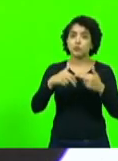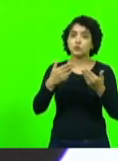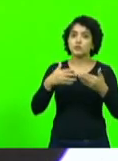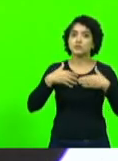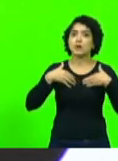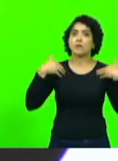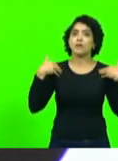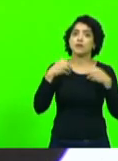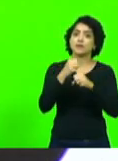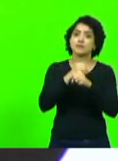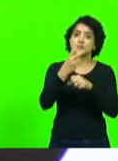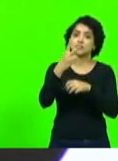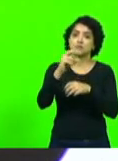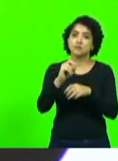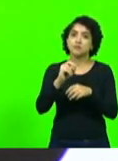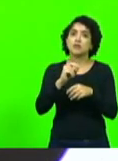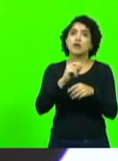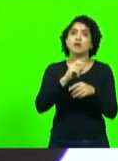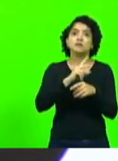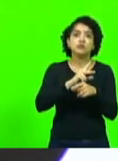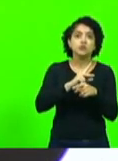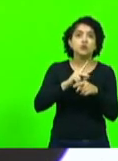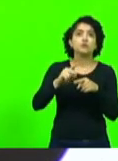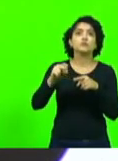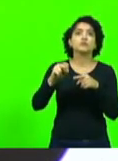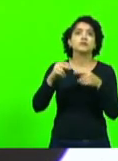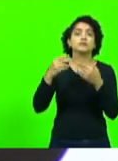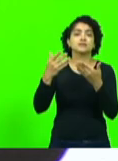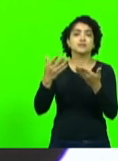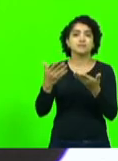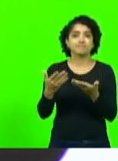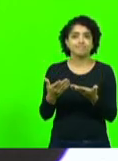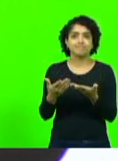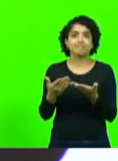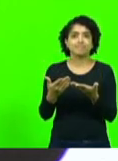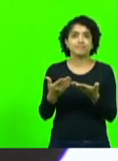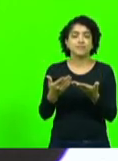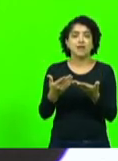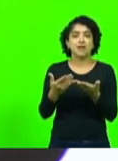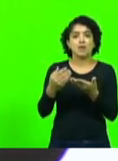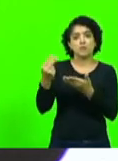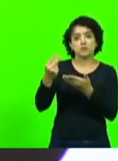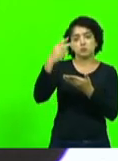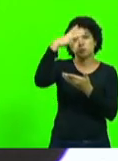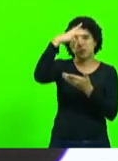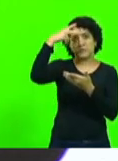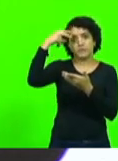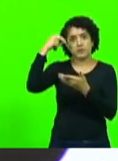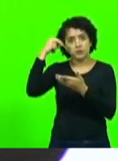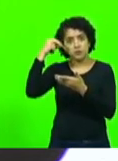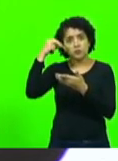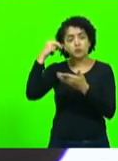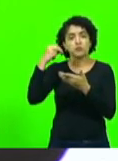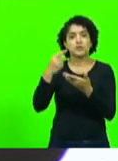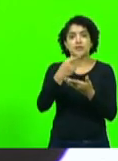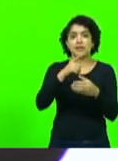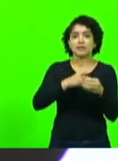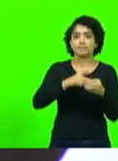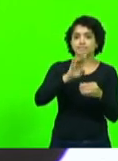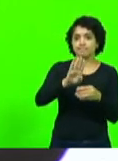20 anos de conquista desta espécie de subprefeitura no distrito do Garcia, na cidade de Blumenau.